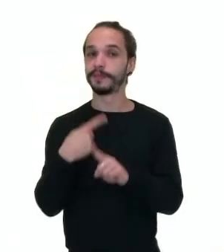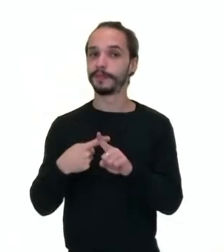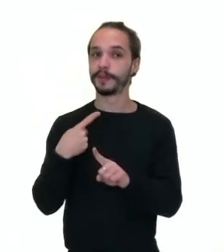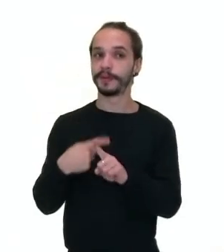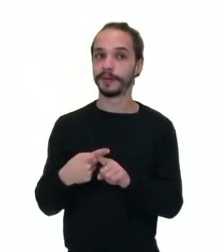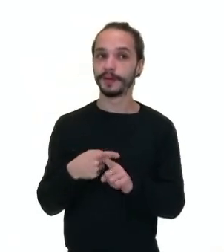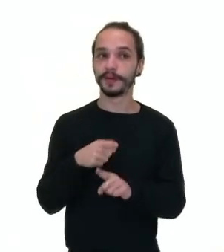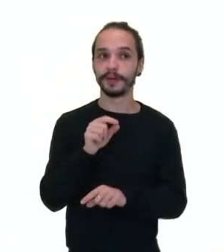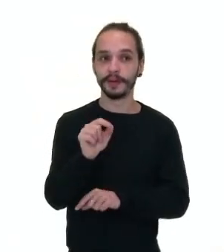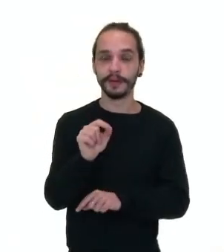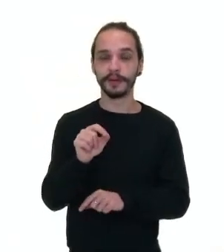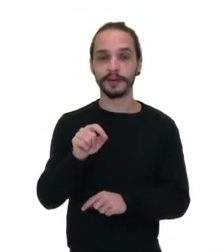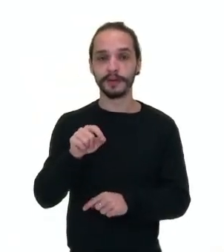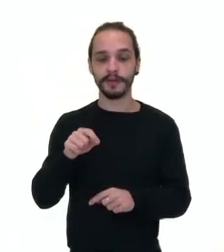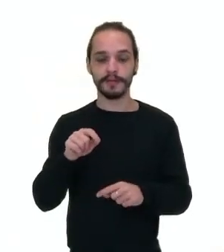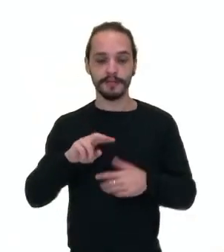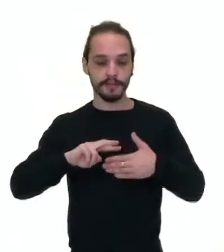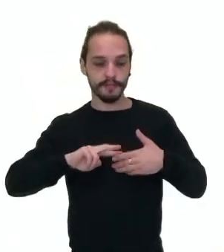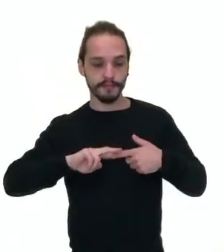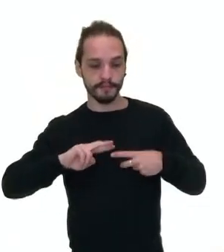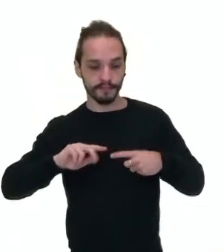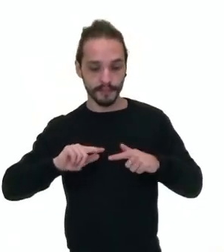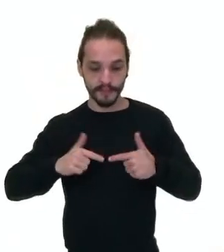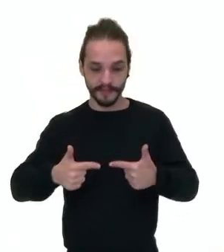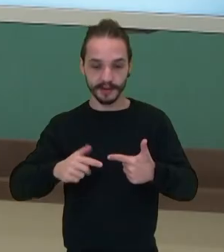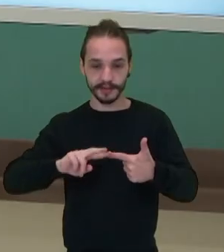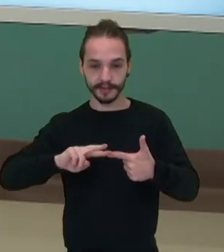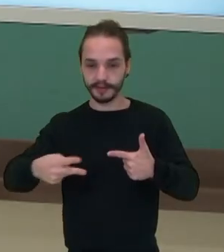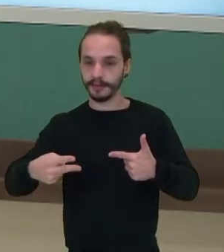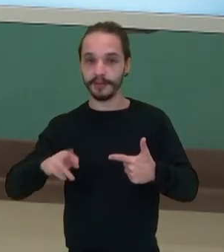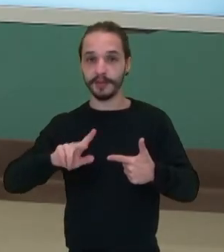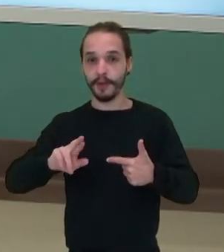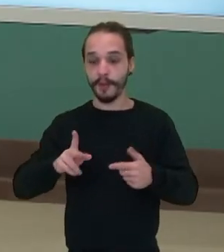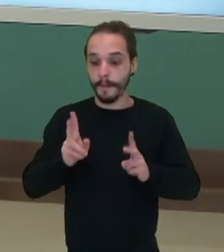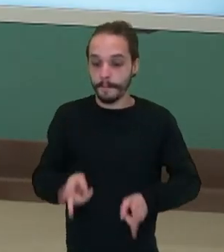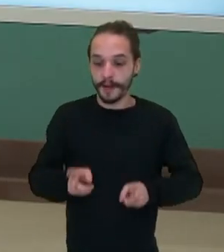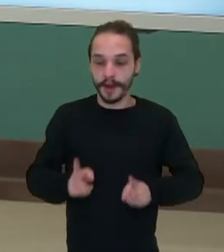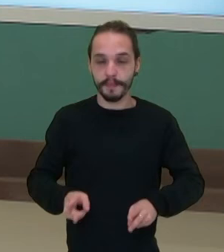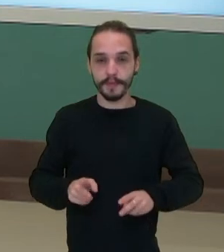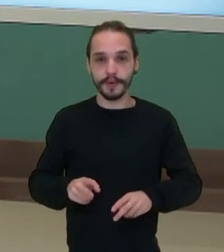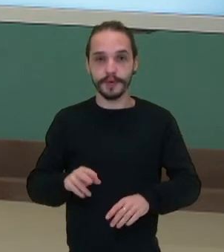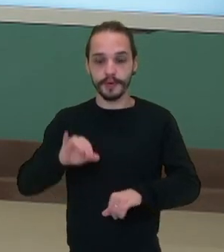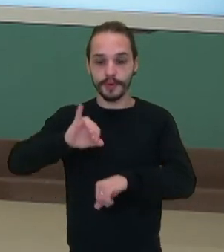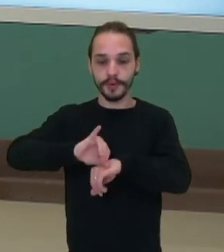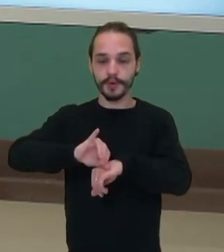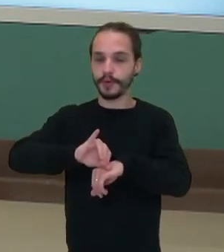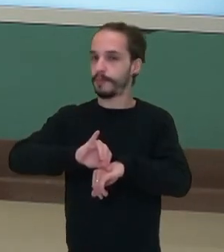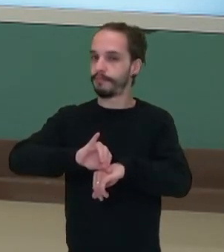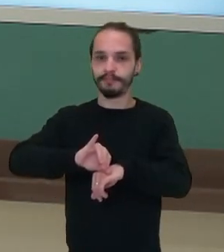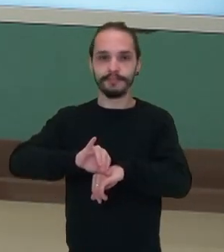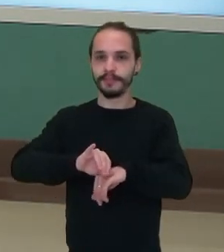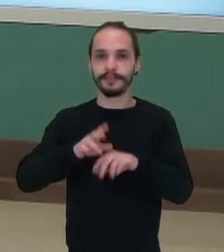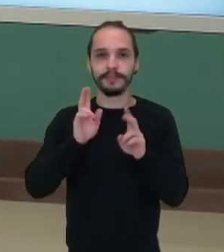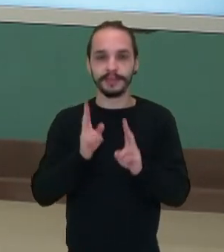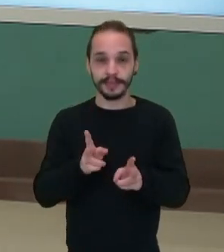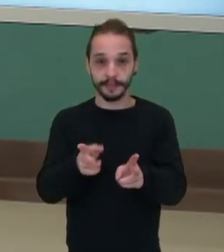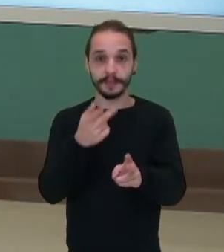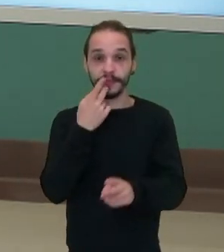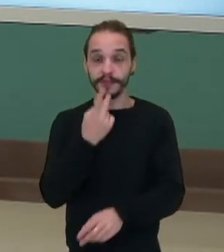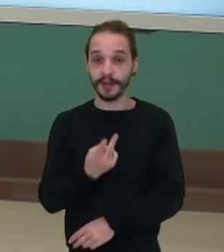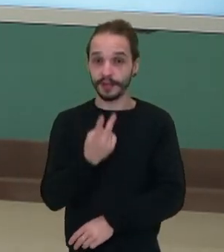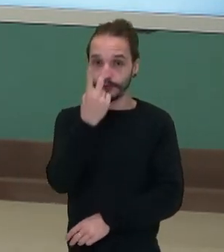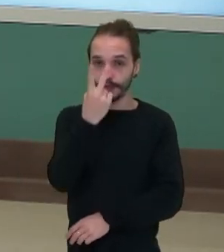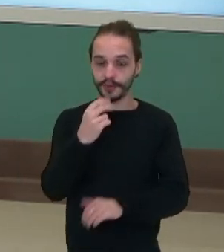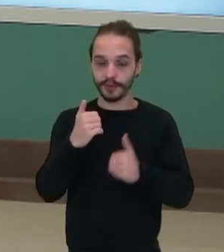o par de ação e reação, ele não atua no mesmo corpo. Você pode perceber que toda vez que a gente fala aqui, nós estamos falando em